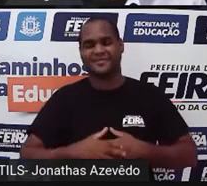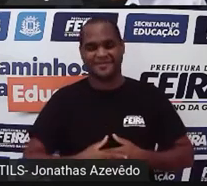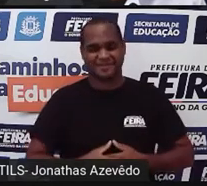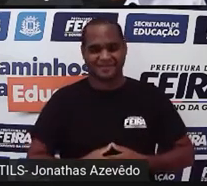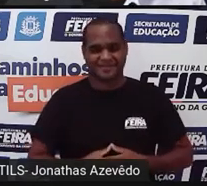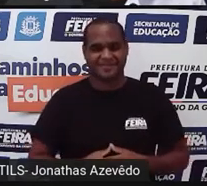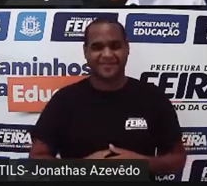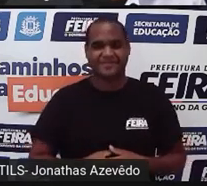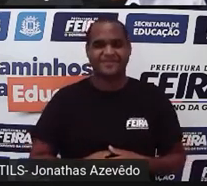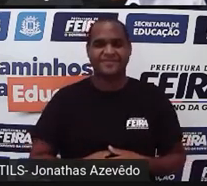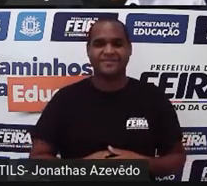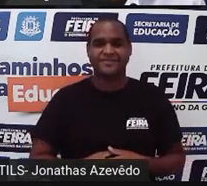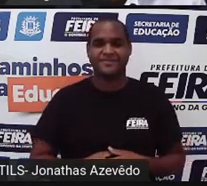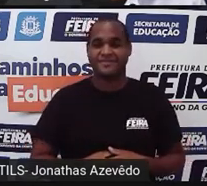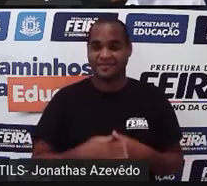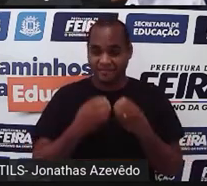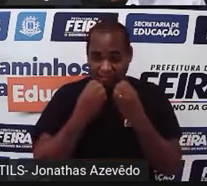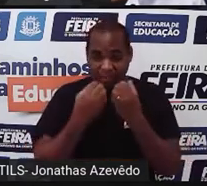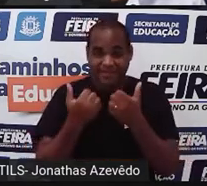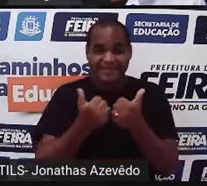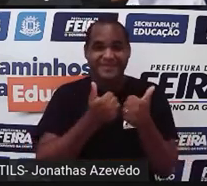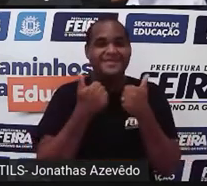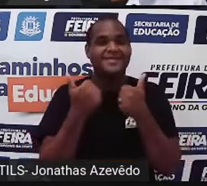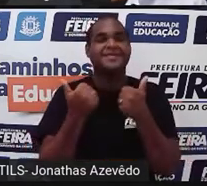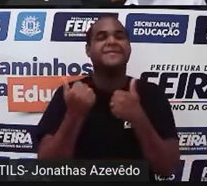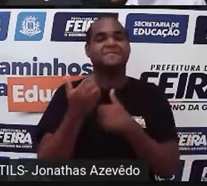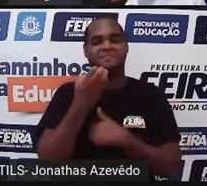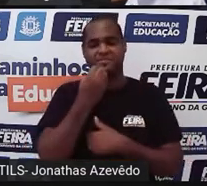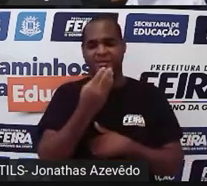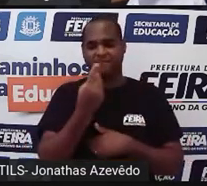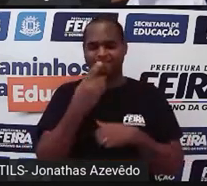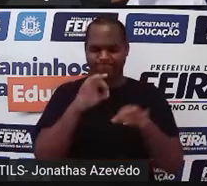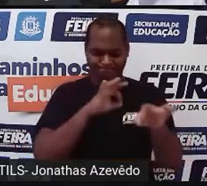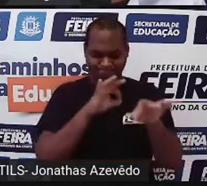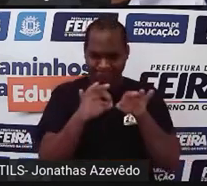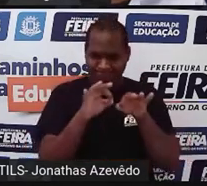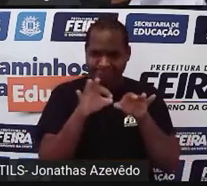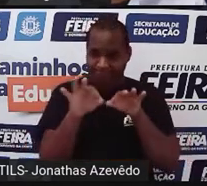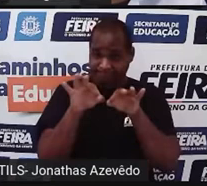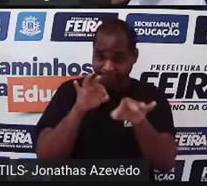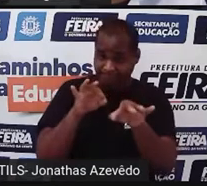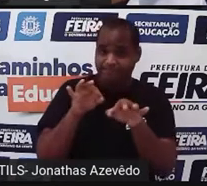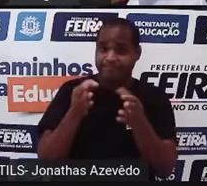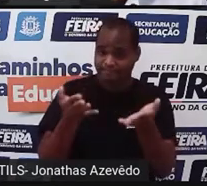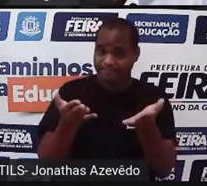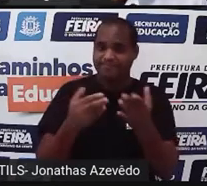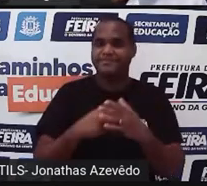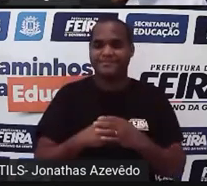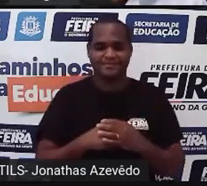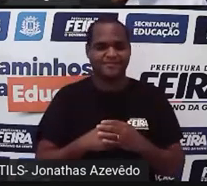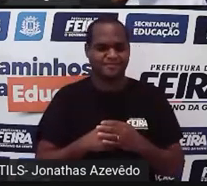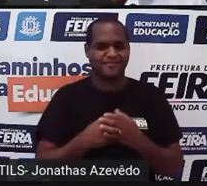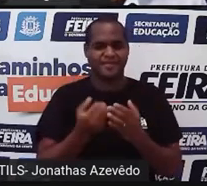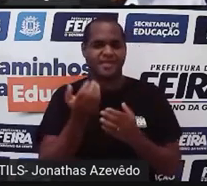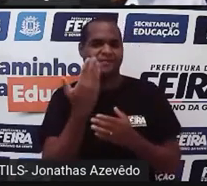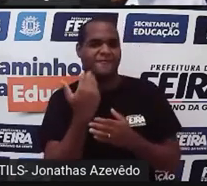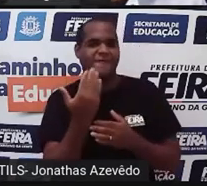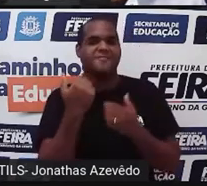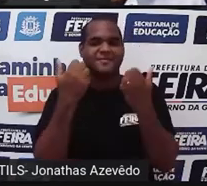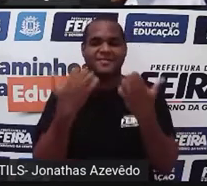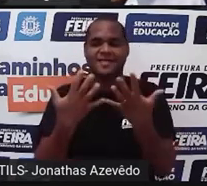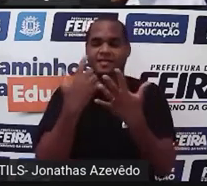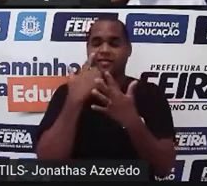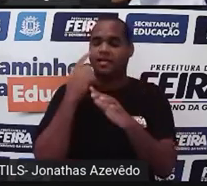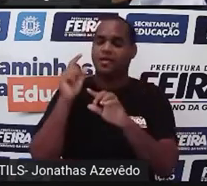da nossa cidade. Tá bom? Bom, preparado? Preparada? Vamos lá. O que é que a gente